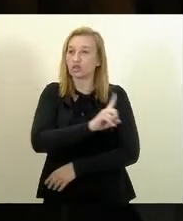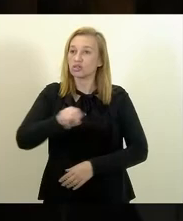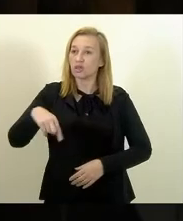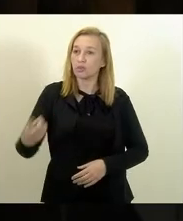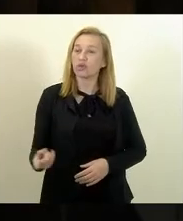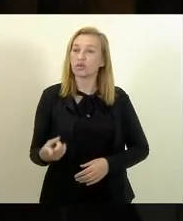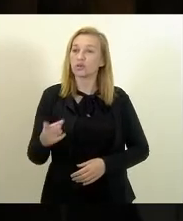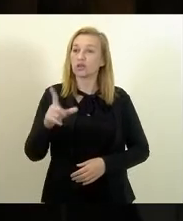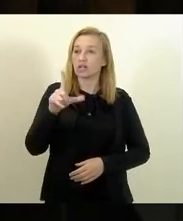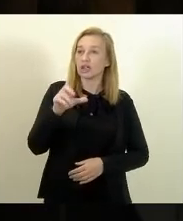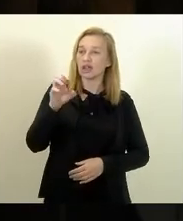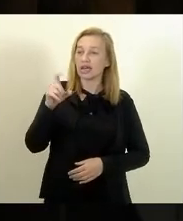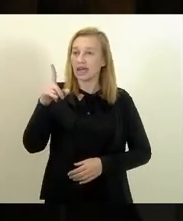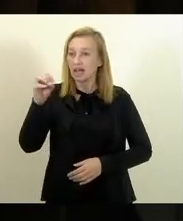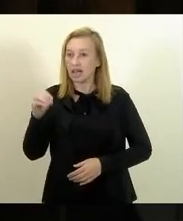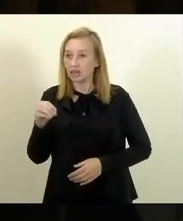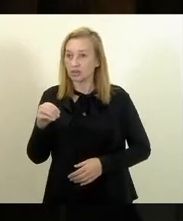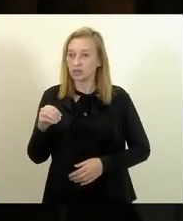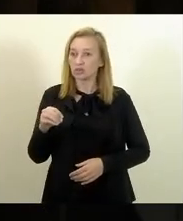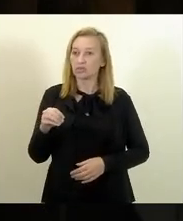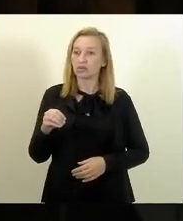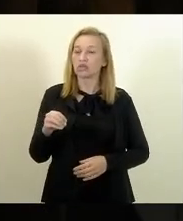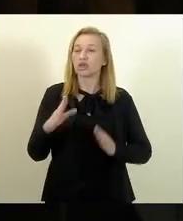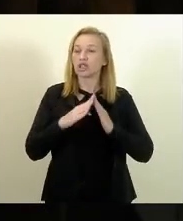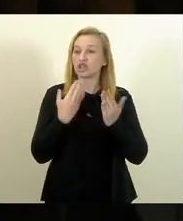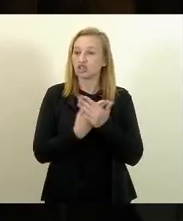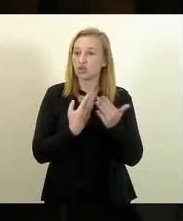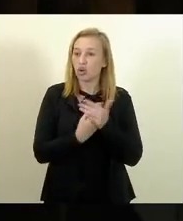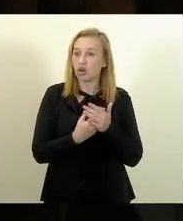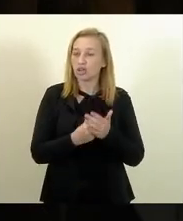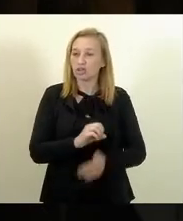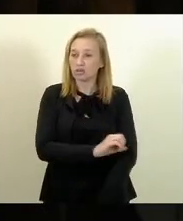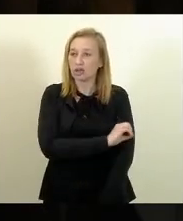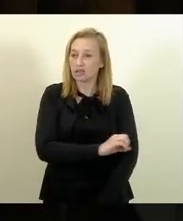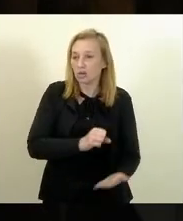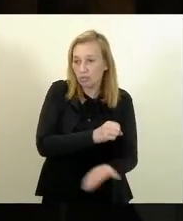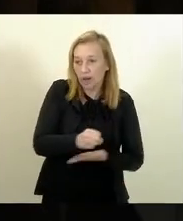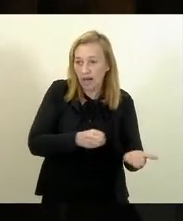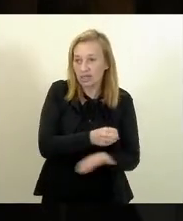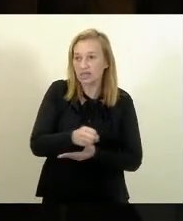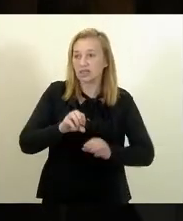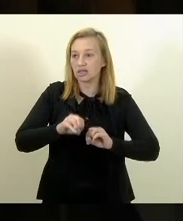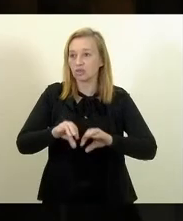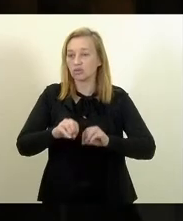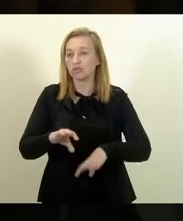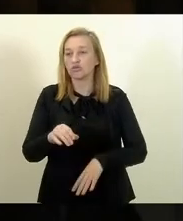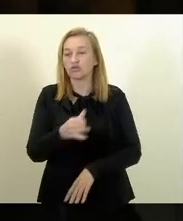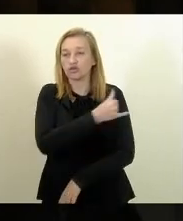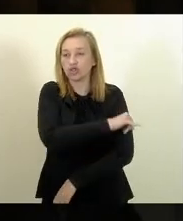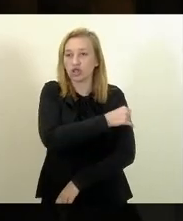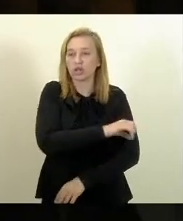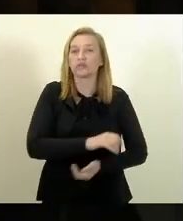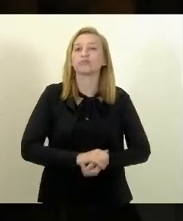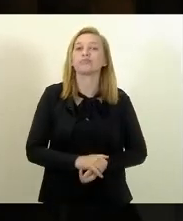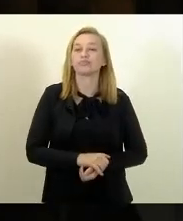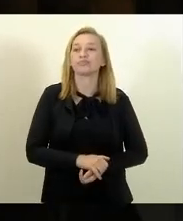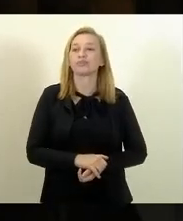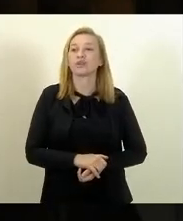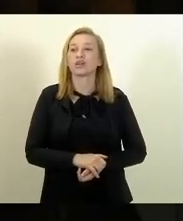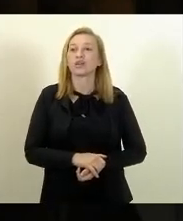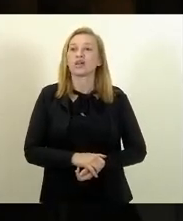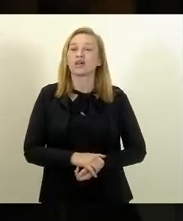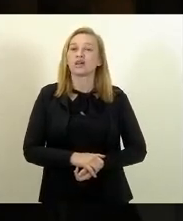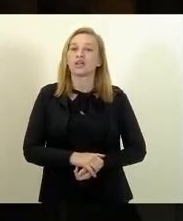João Cândido como conteúdo nas escolas de educação básica do Rio de Janeiro, já que João Cândido, como nós sabemos aqui, embora fosse gaúcho